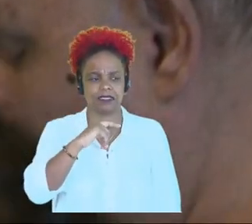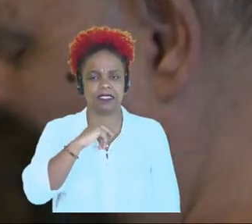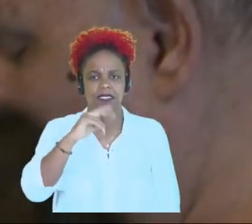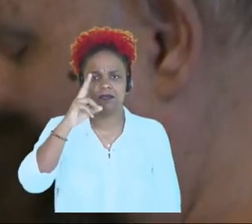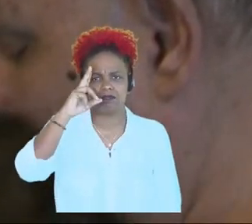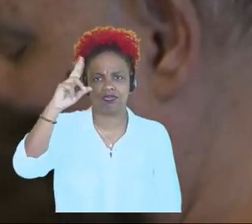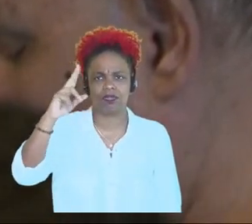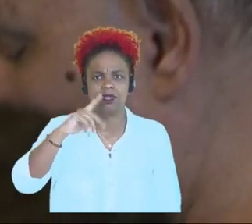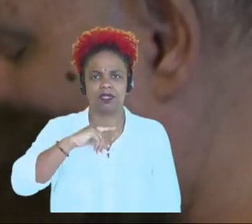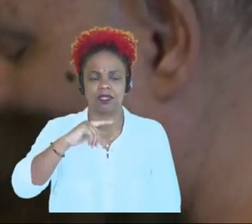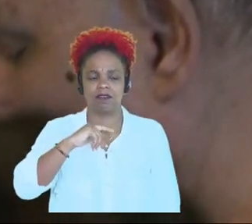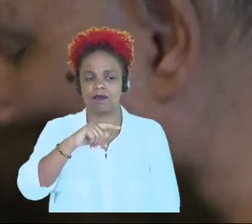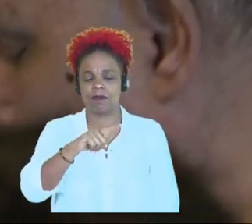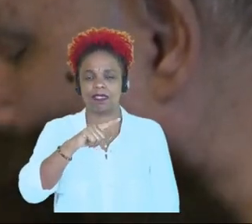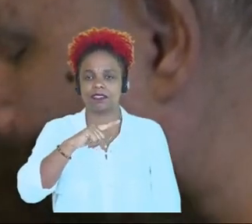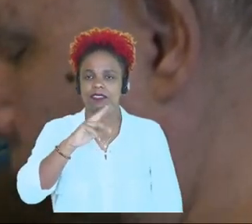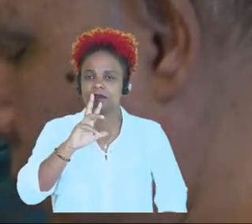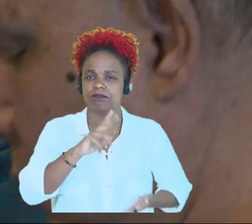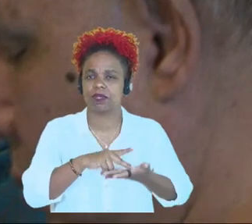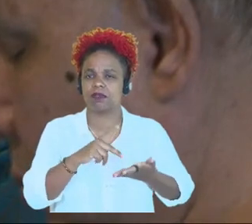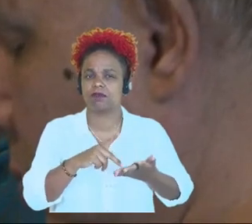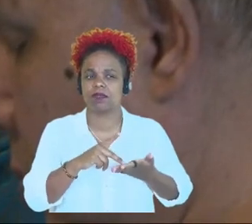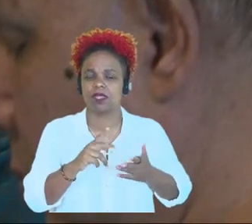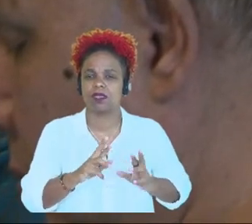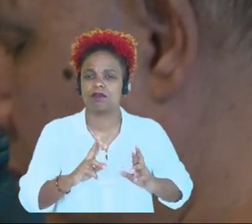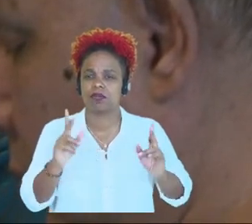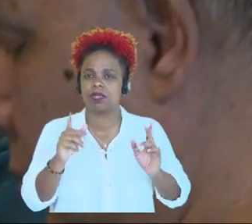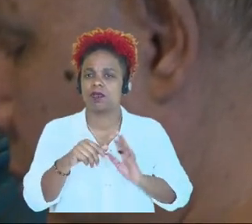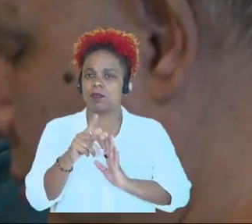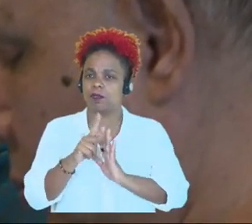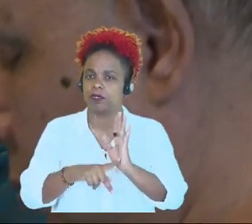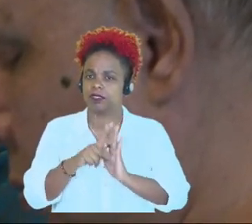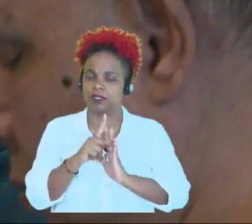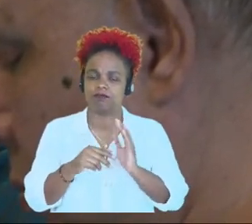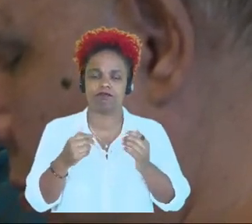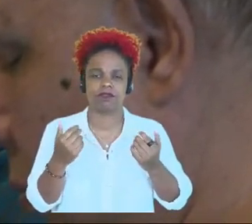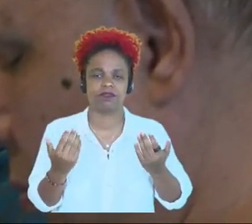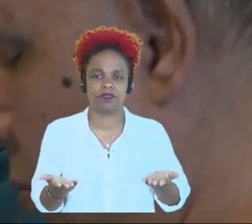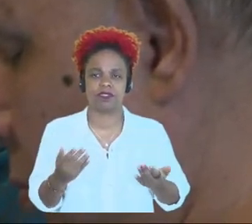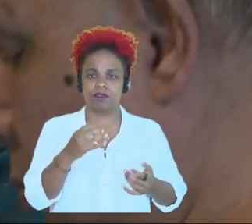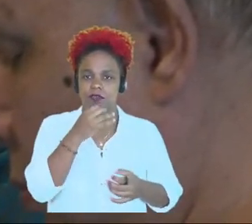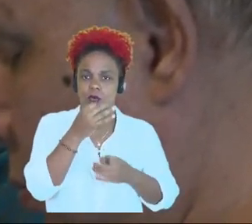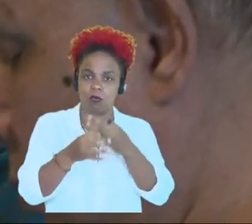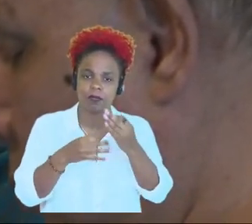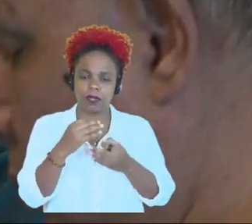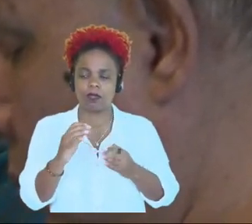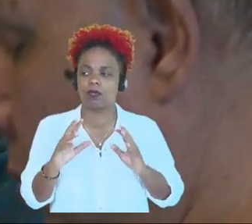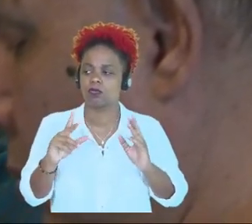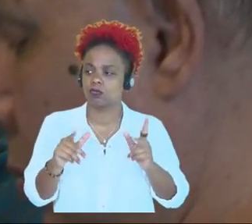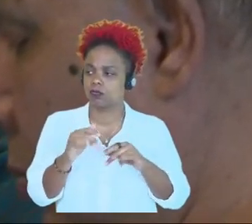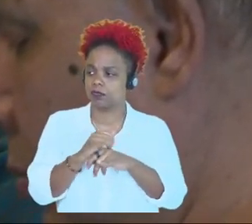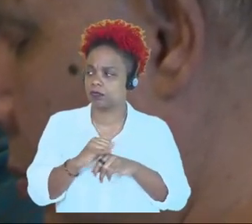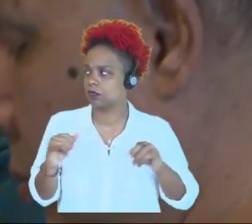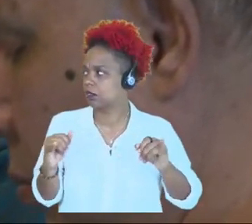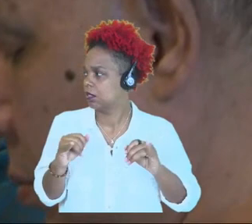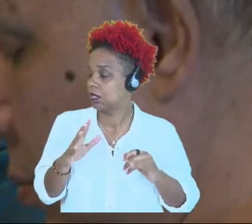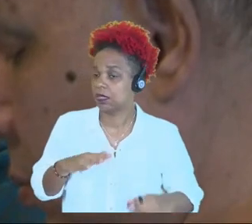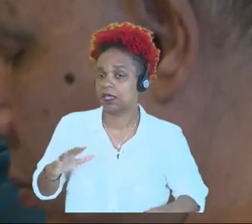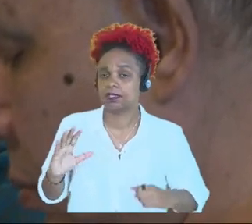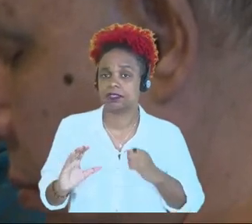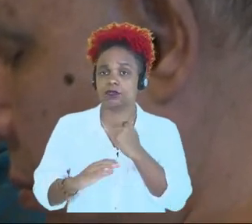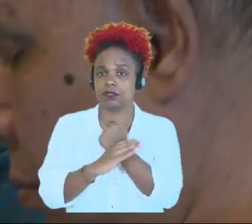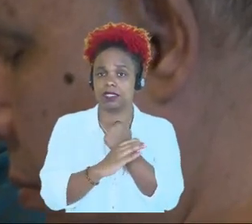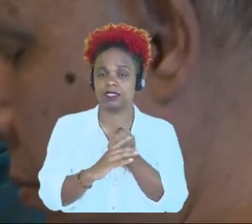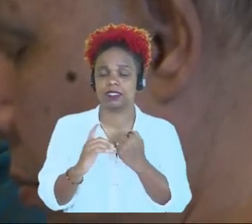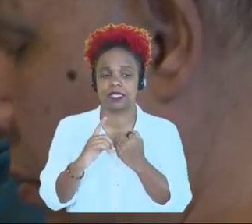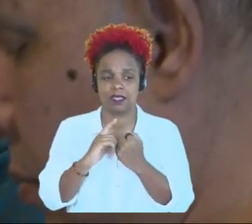forma, como na prática é diferente. Acho que a gente tem que pensar um projeto para fazer uma opinião pública mais informada para a segurança e, né,